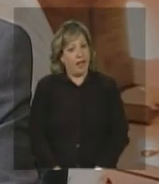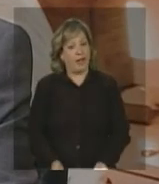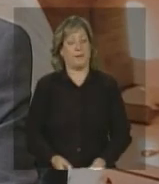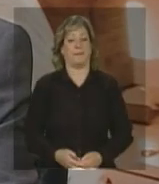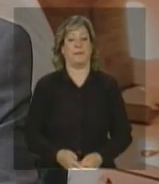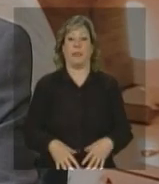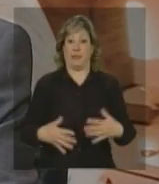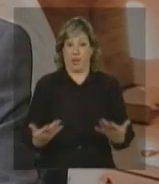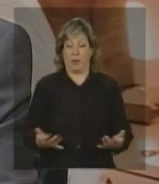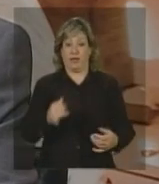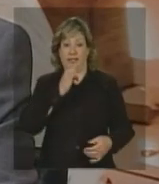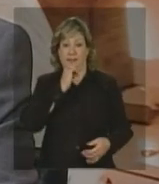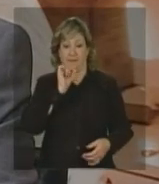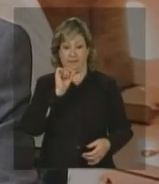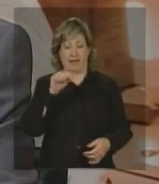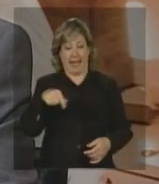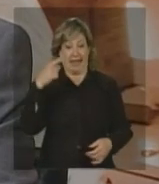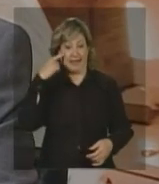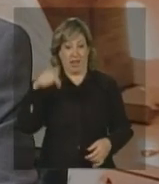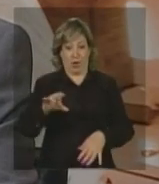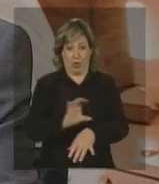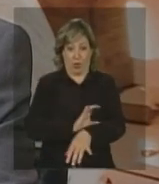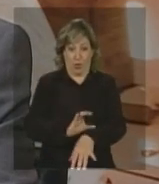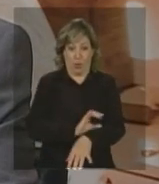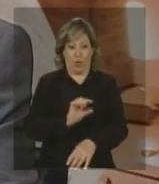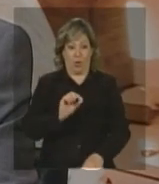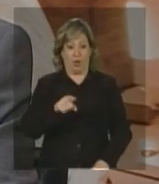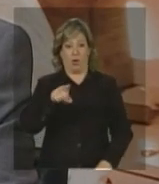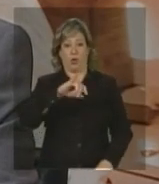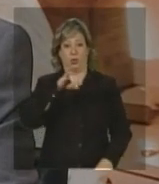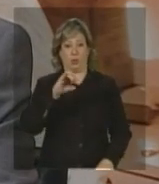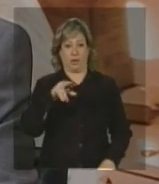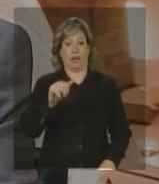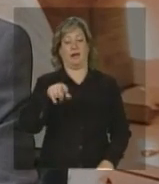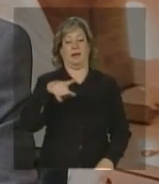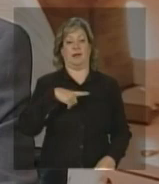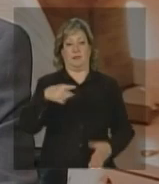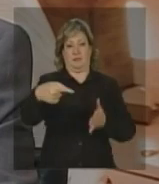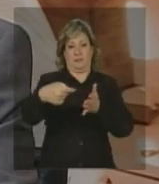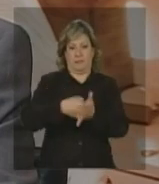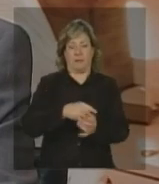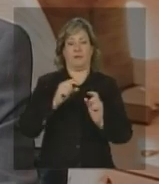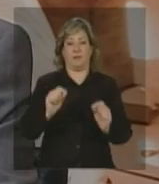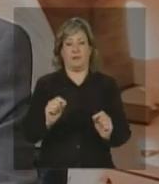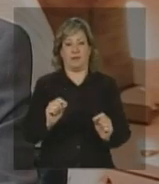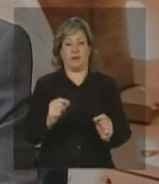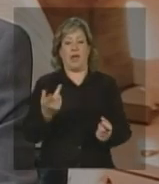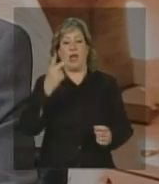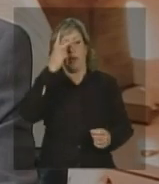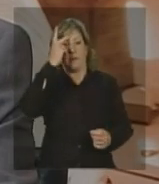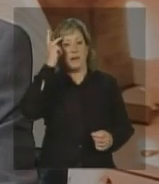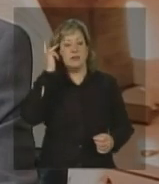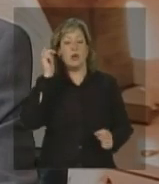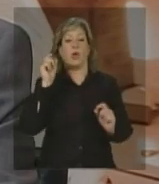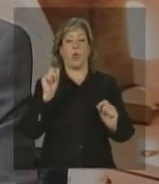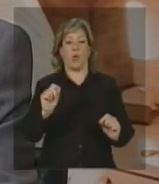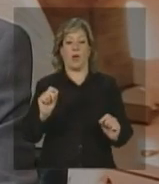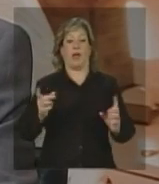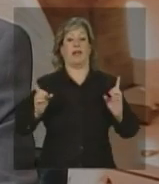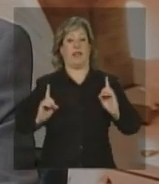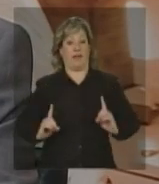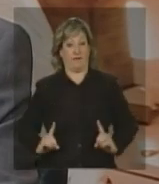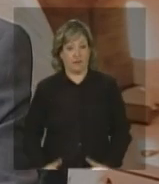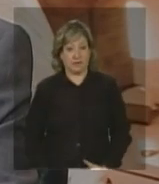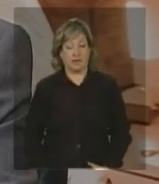Então, assim, a ideia, dona Joana, que está nos assistindo agora, é que as pessoas com deficiência possam